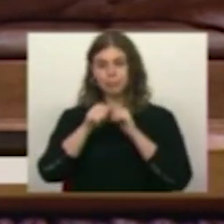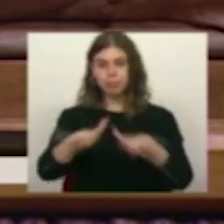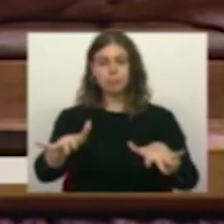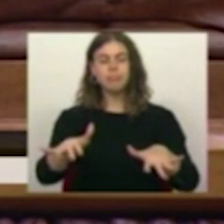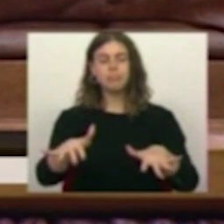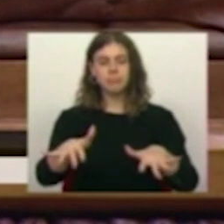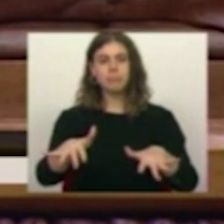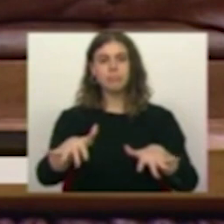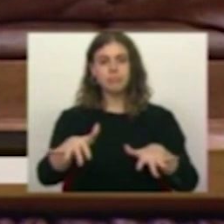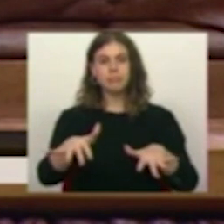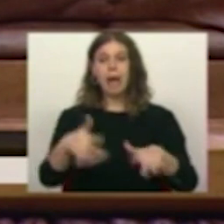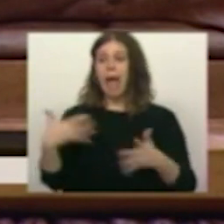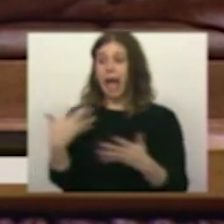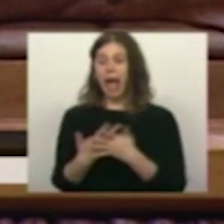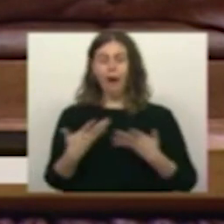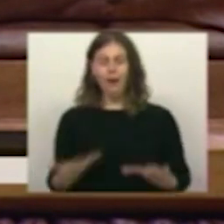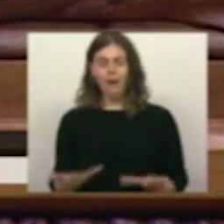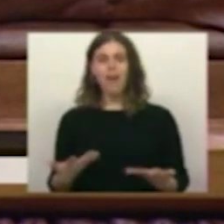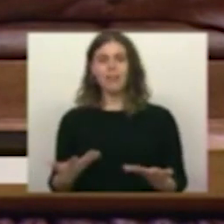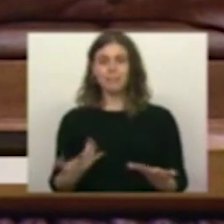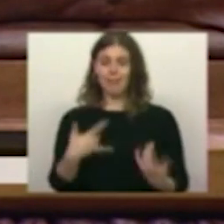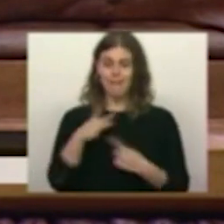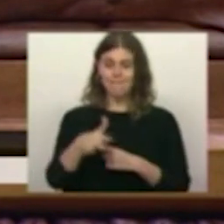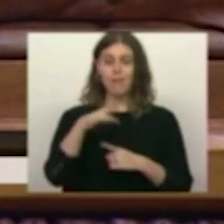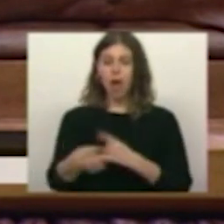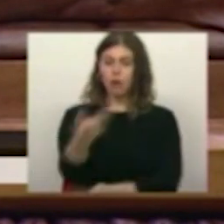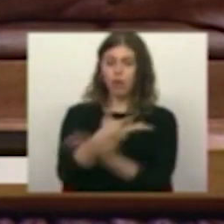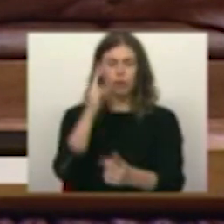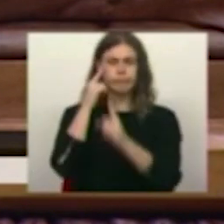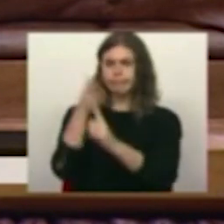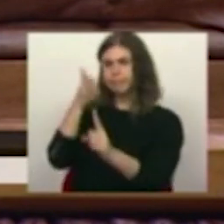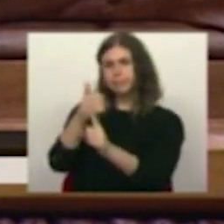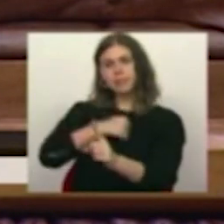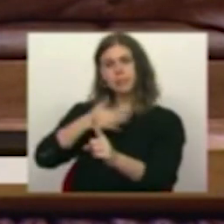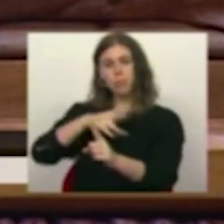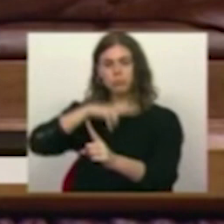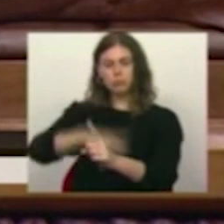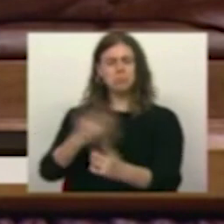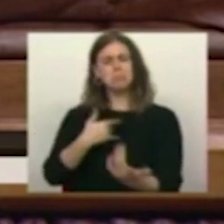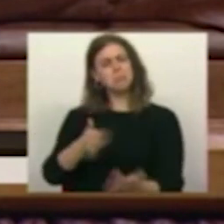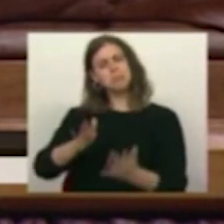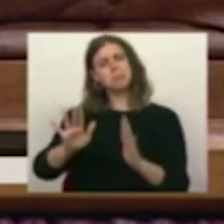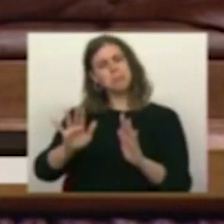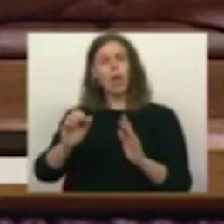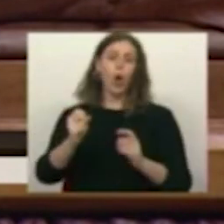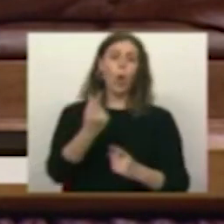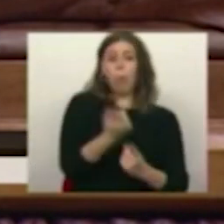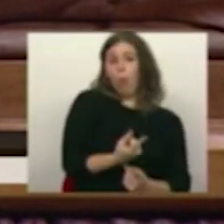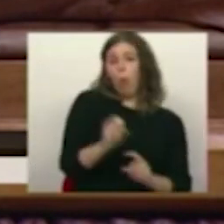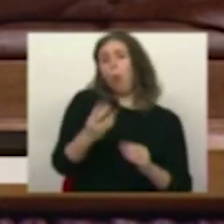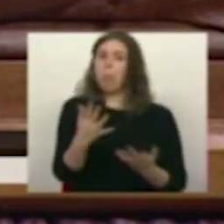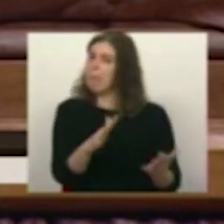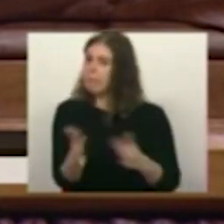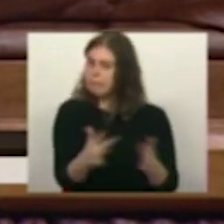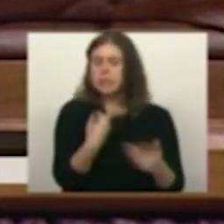epidemia. Até o momento, o impacto económico para as empresas portuguesas tem sido moderado ou reduzido.